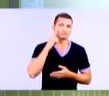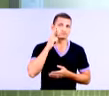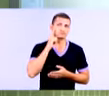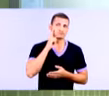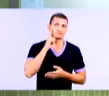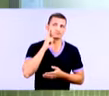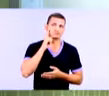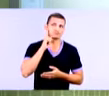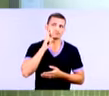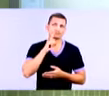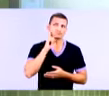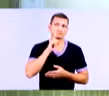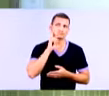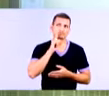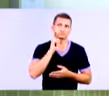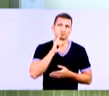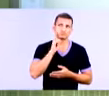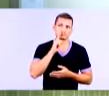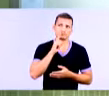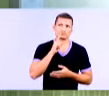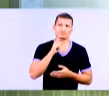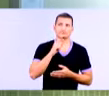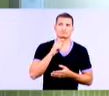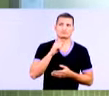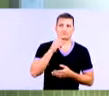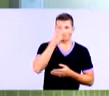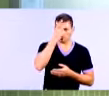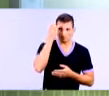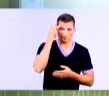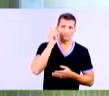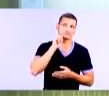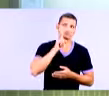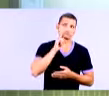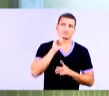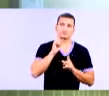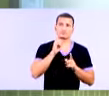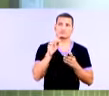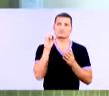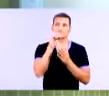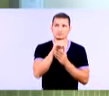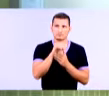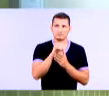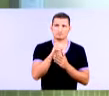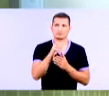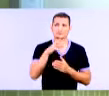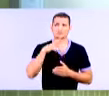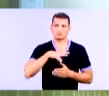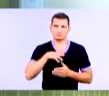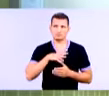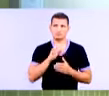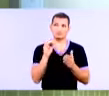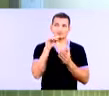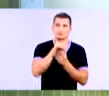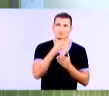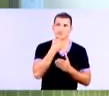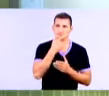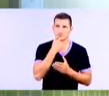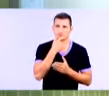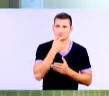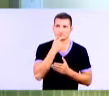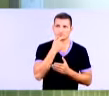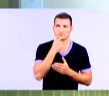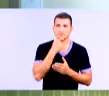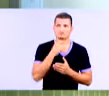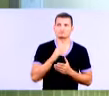comando de ler em português, vai colocar em inglês, read, né? Em vez de escrever, escreva alguma coisa, ele vai